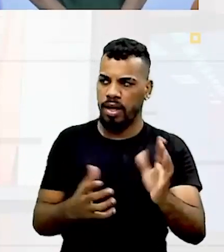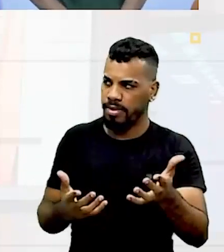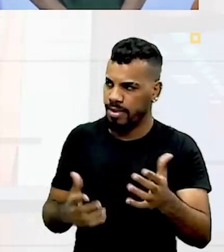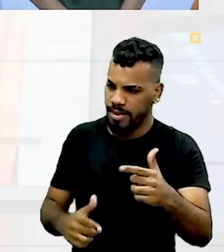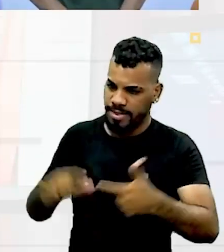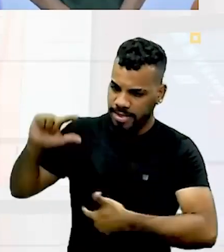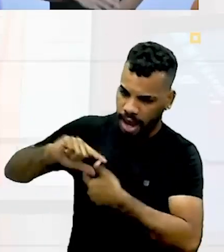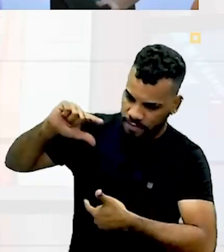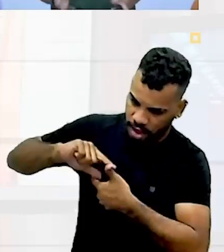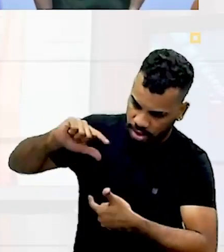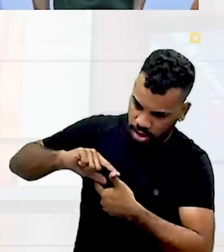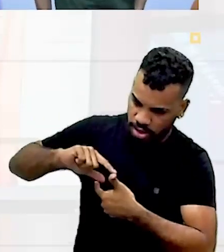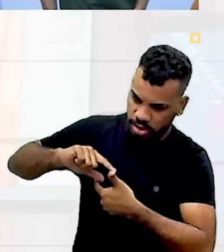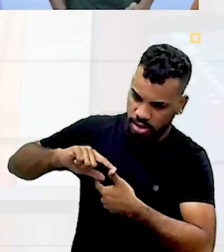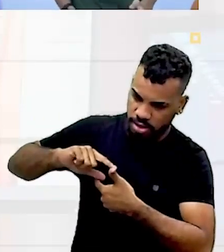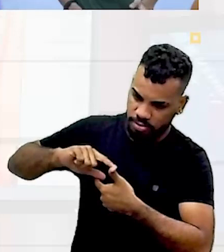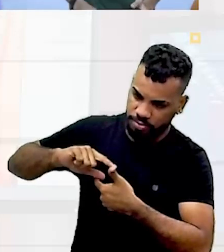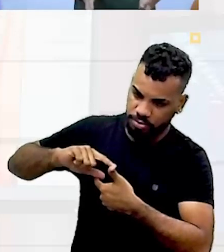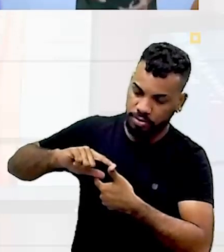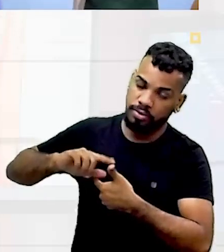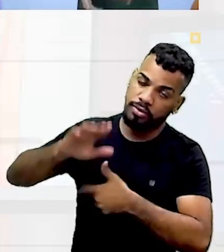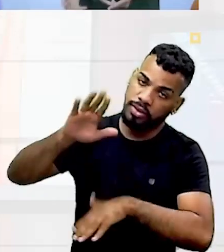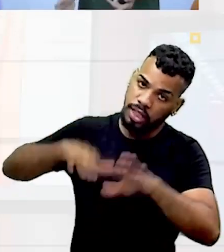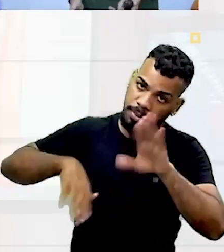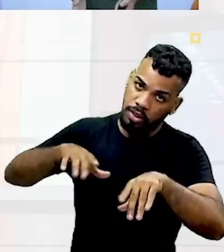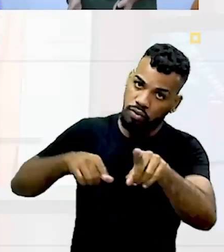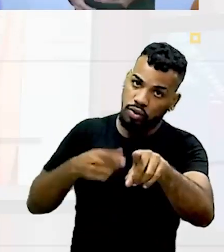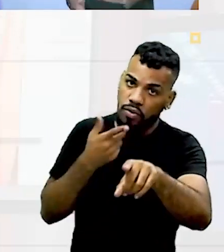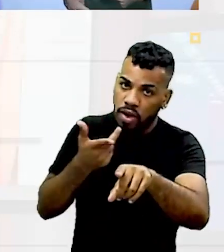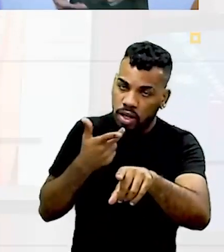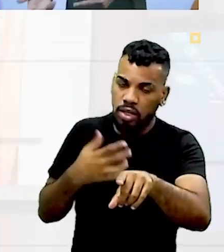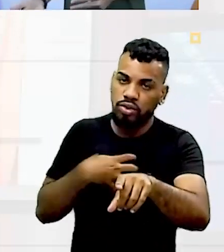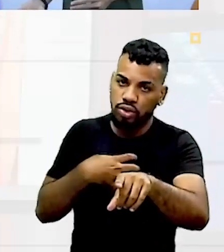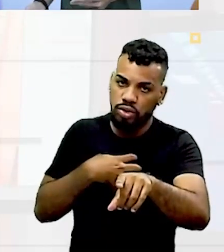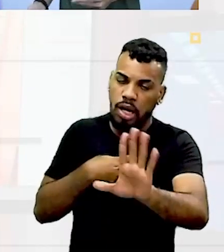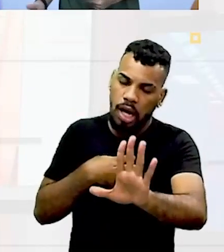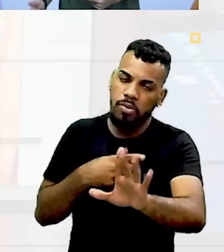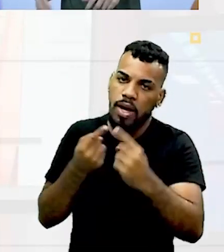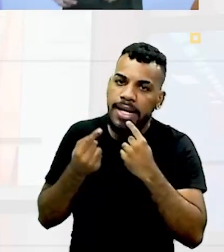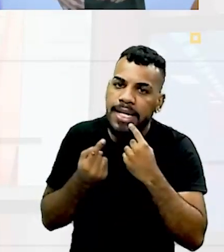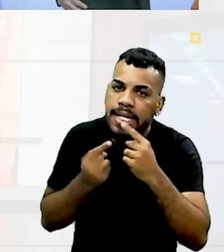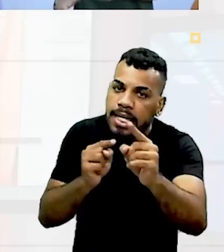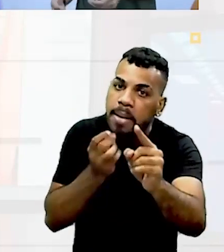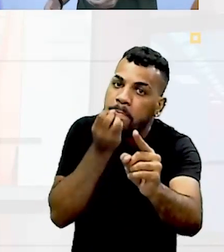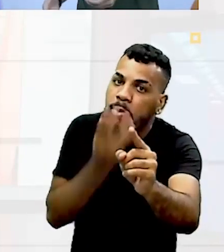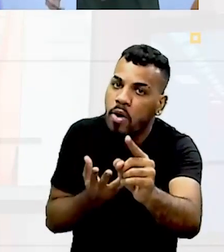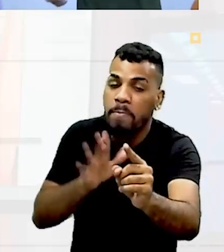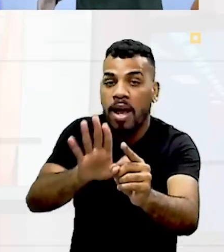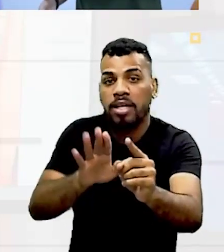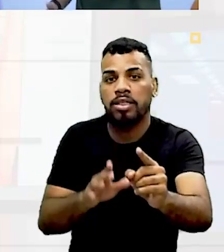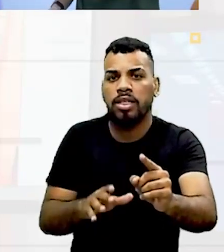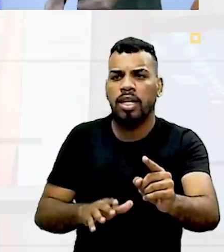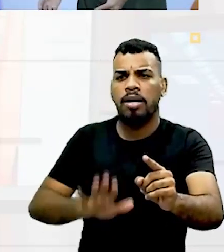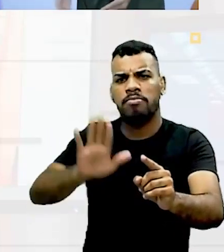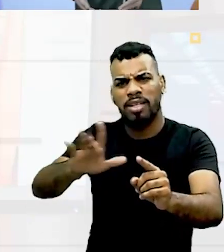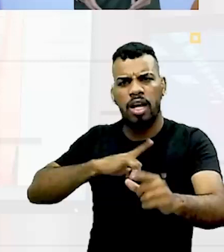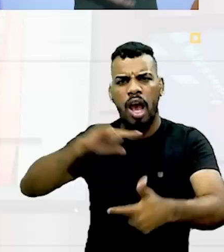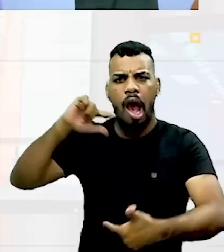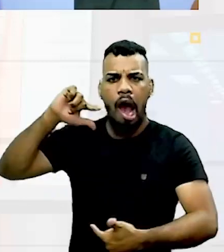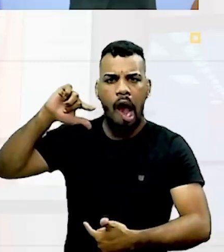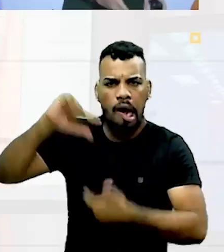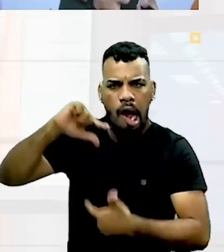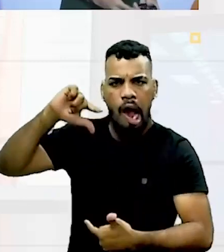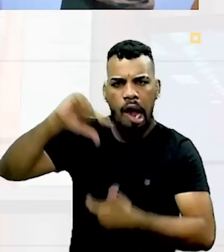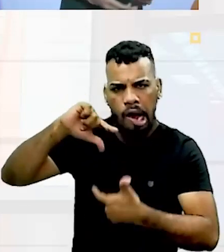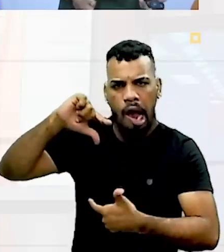travada. Isso é uma crítica, dependendo do jeito que você fala, óbvio, é uma crítica boa. Se você vê que a sua animação está realmente muito travada,